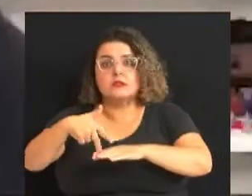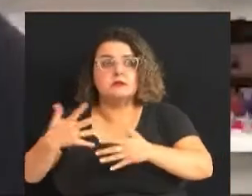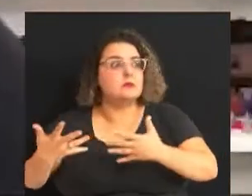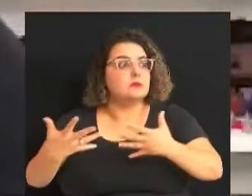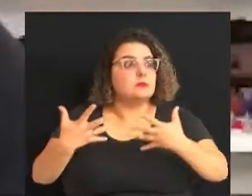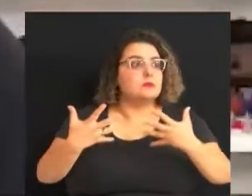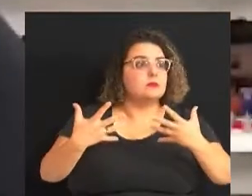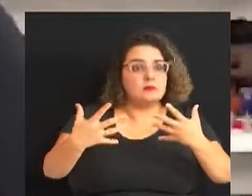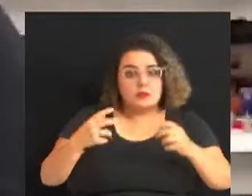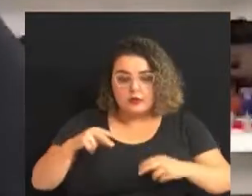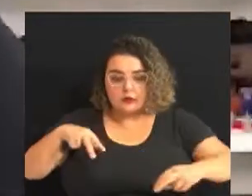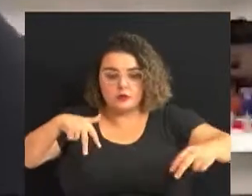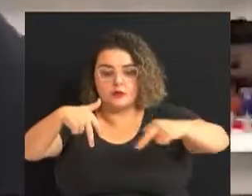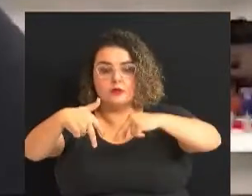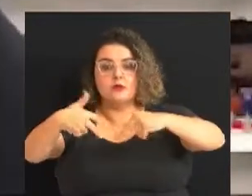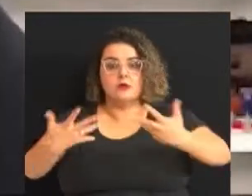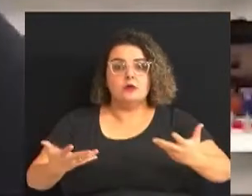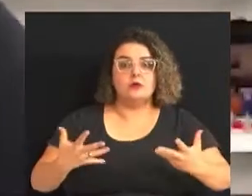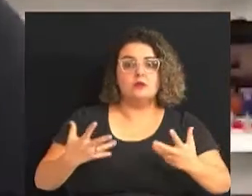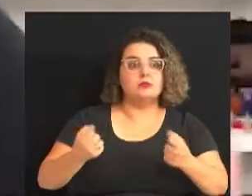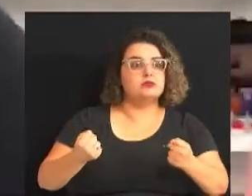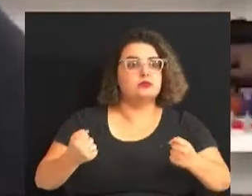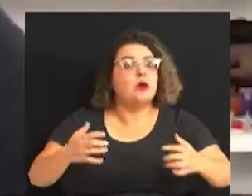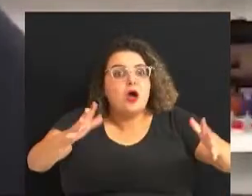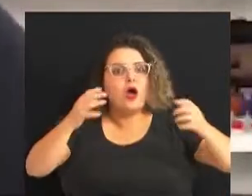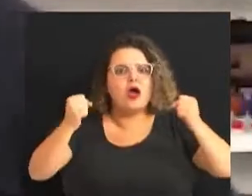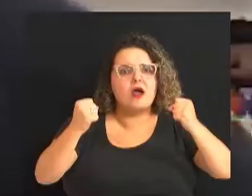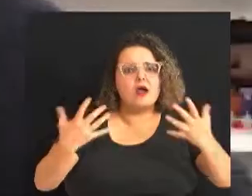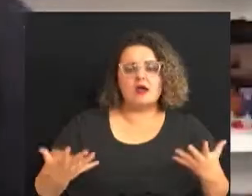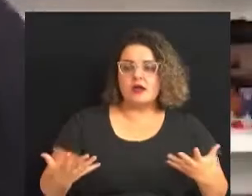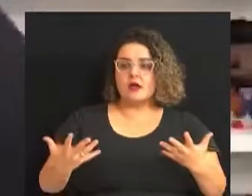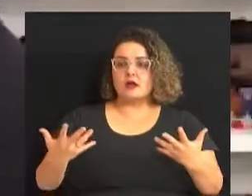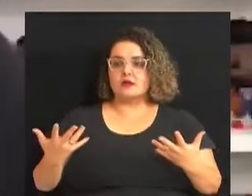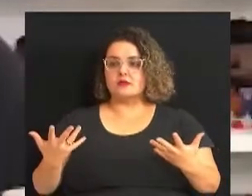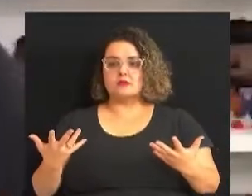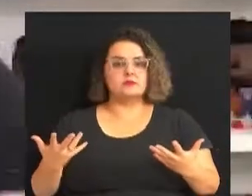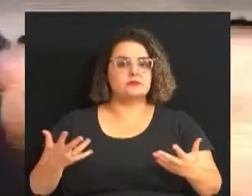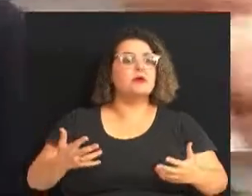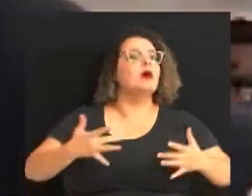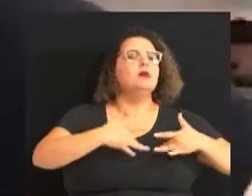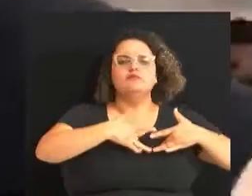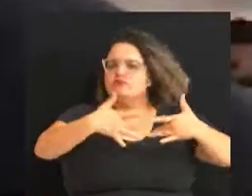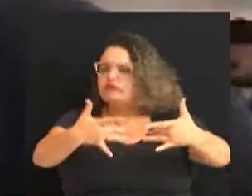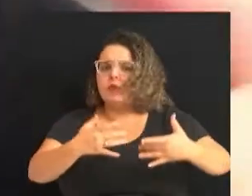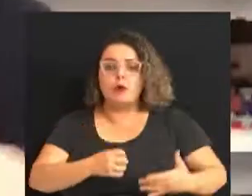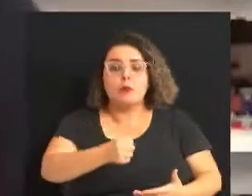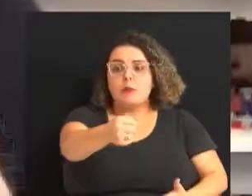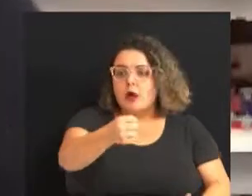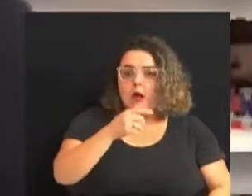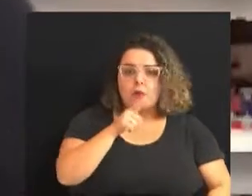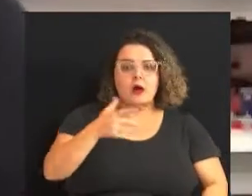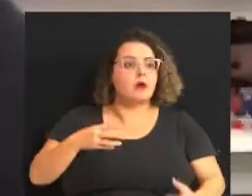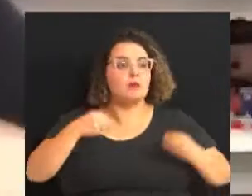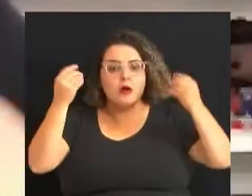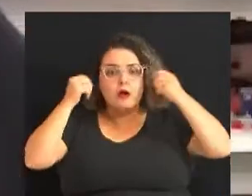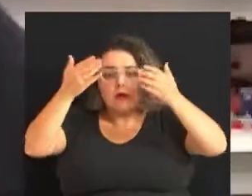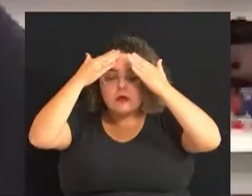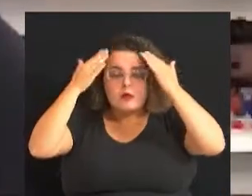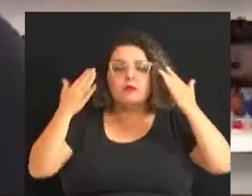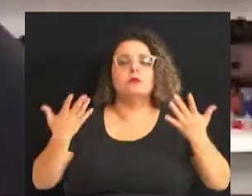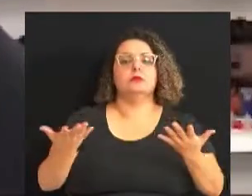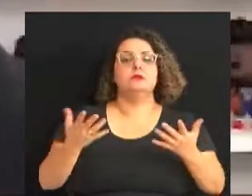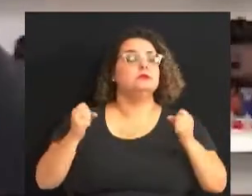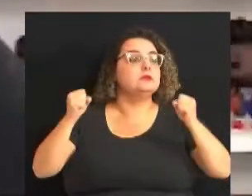receber os jogadores que estão voltando da quadra para o banco, se o cara é solícito em levar uma água, uma toalha, se o cara está Disciplinado. vibrando,